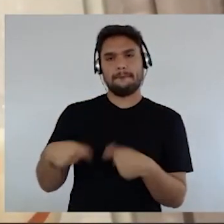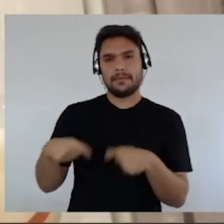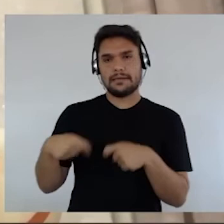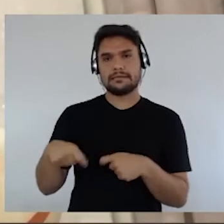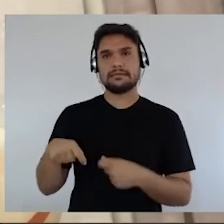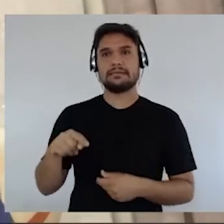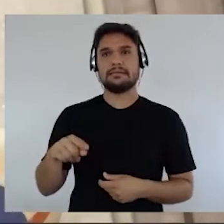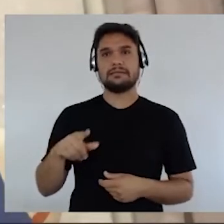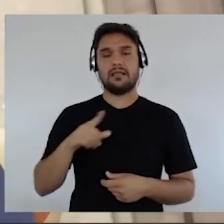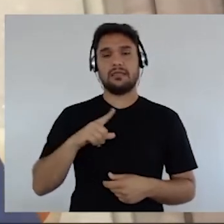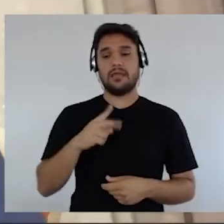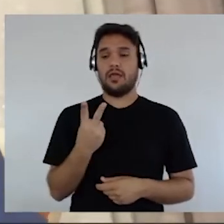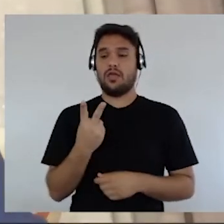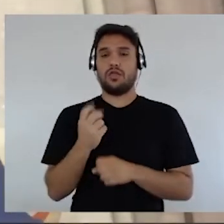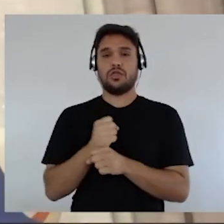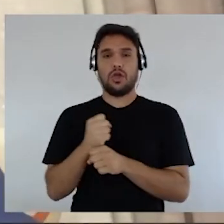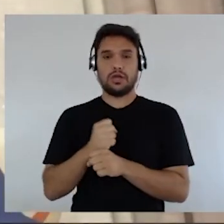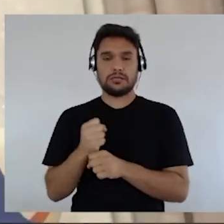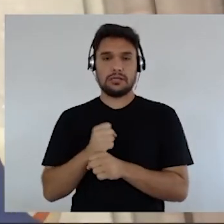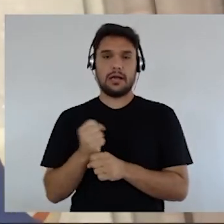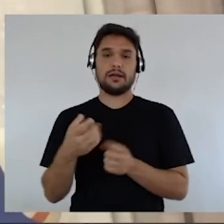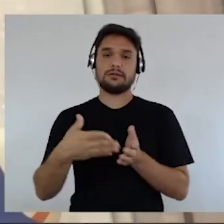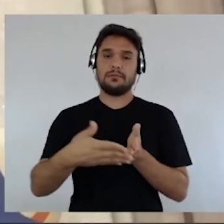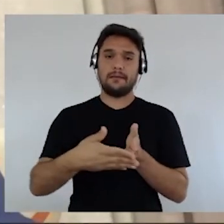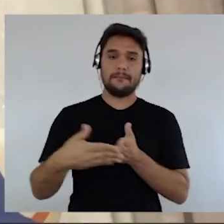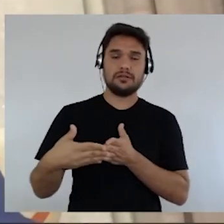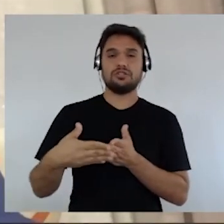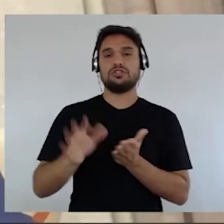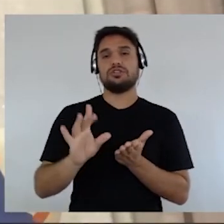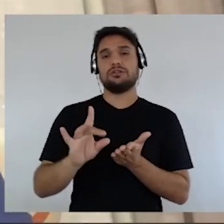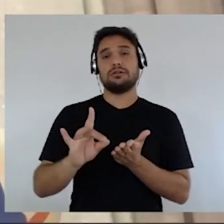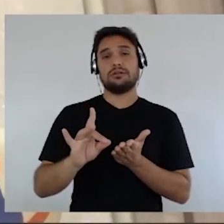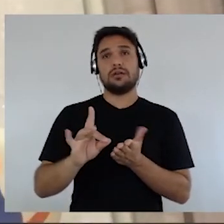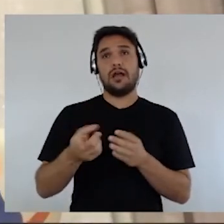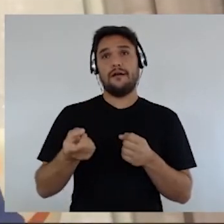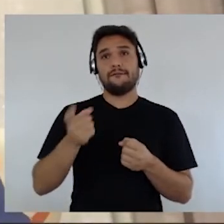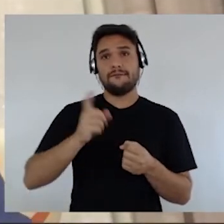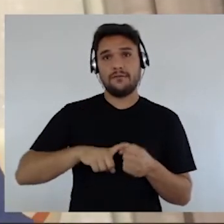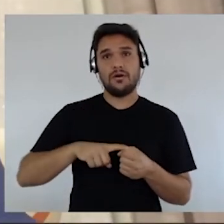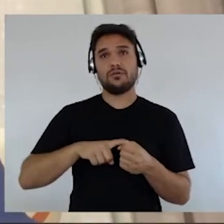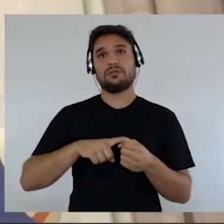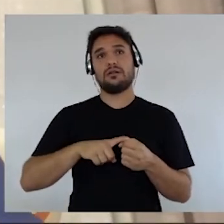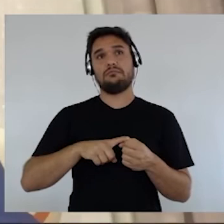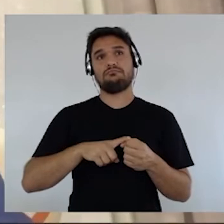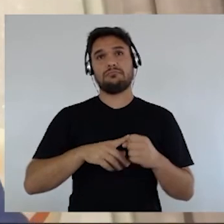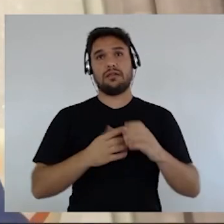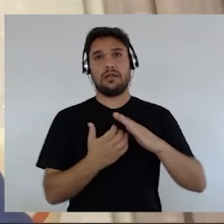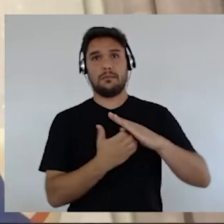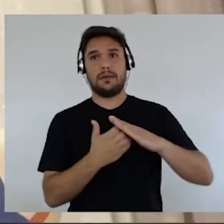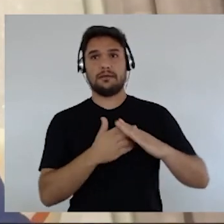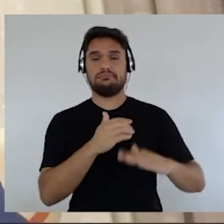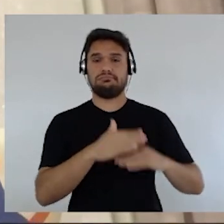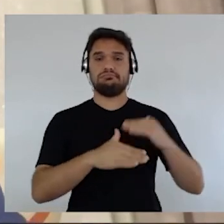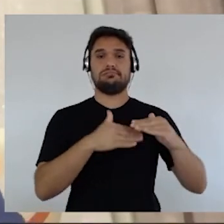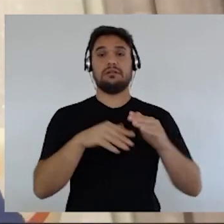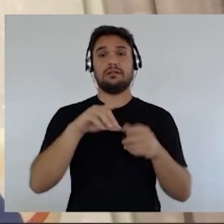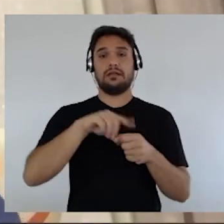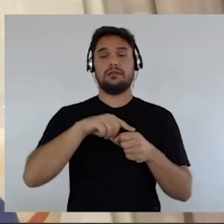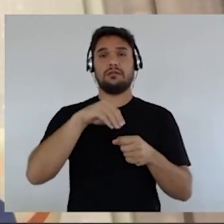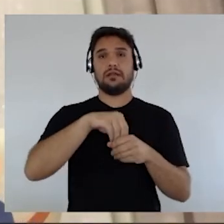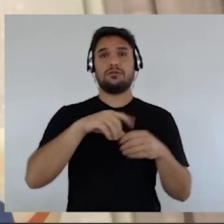de ter 2 anos para requerer sua recuperação judicial, como consta do